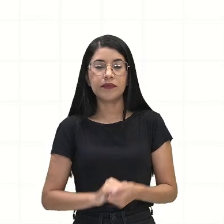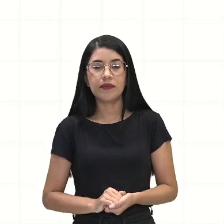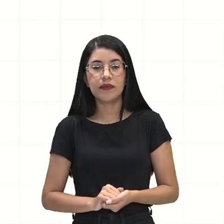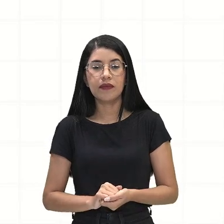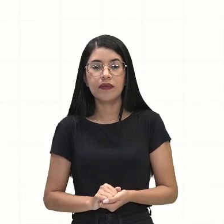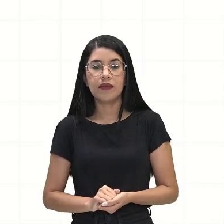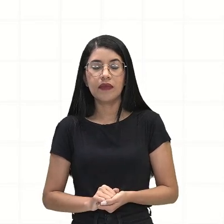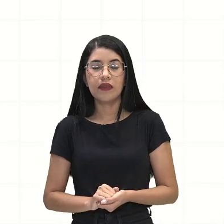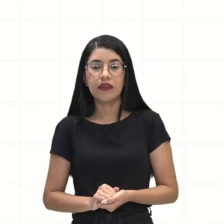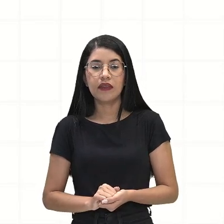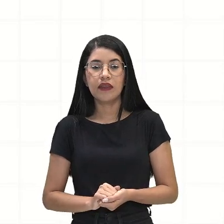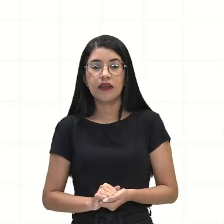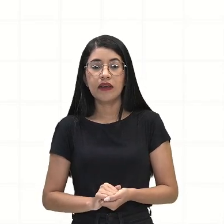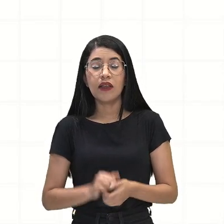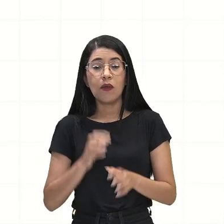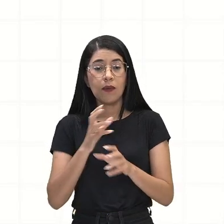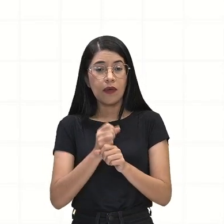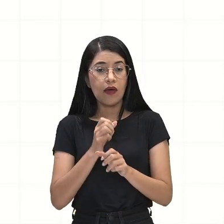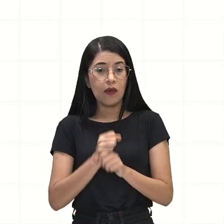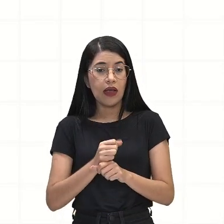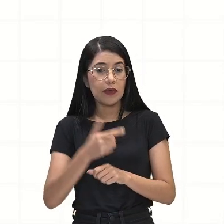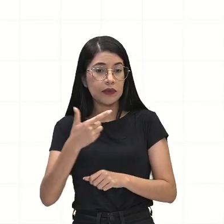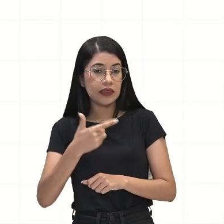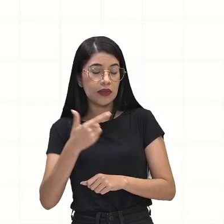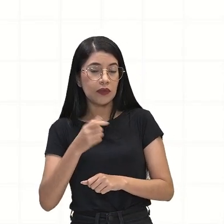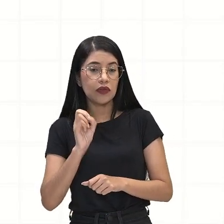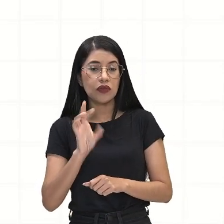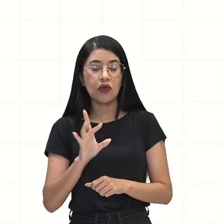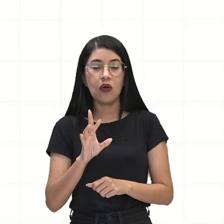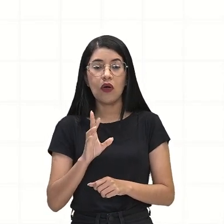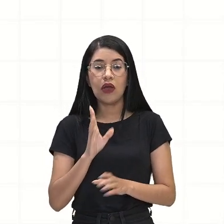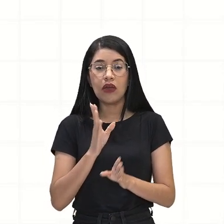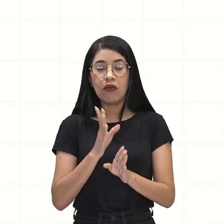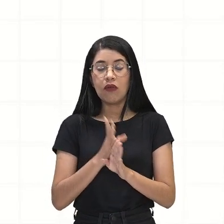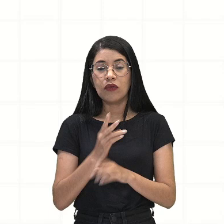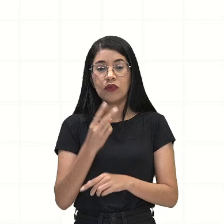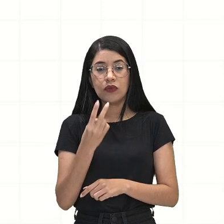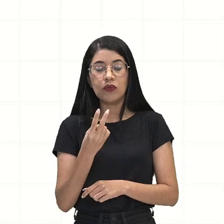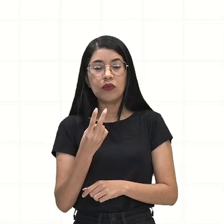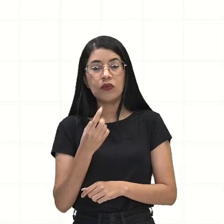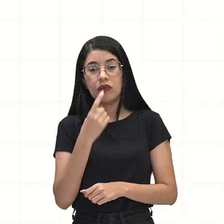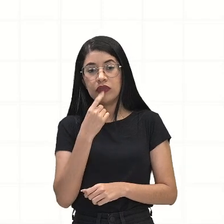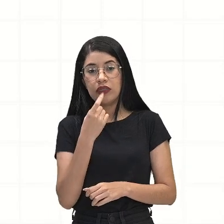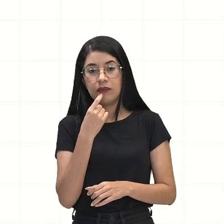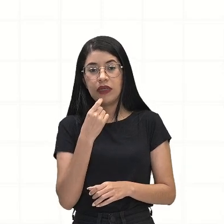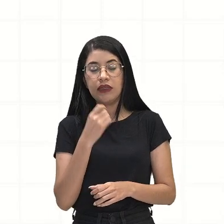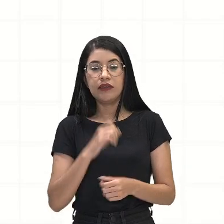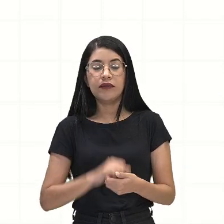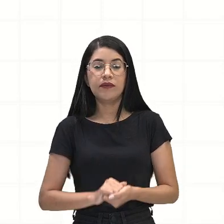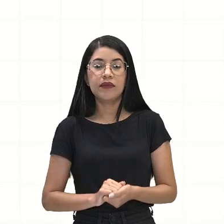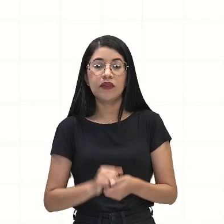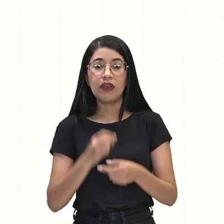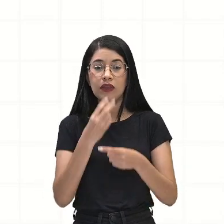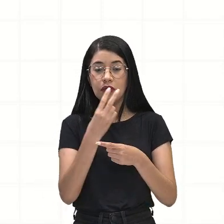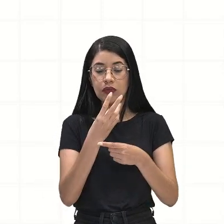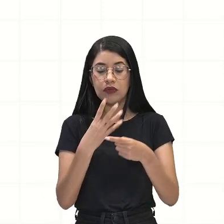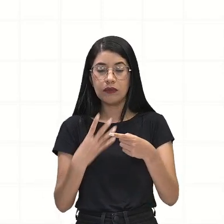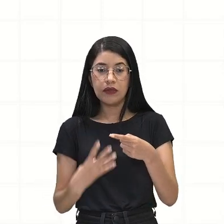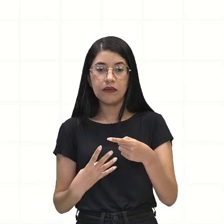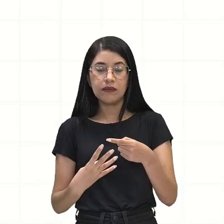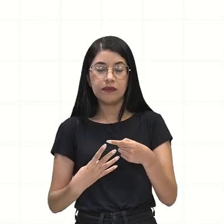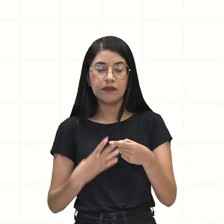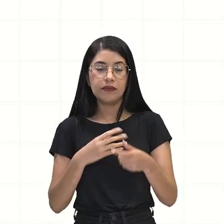essa opção, eu vou ter somente 2 bolinhas vermelhas. E no total de 4 bolinhas na